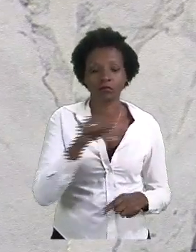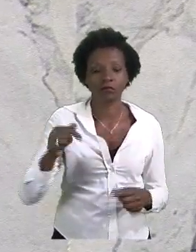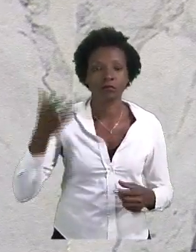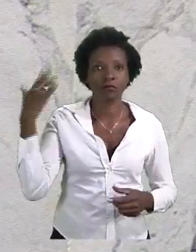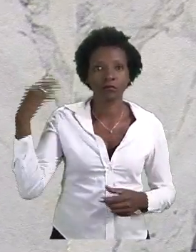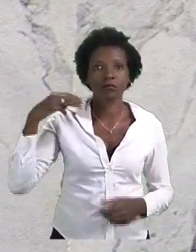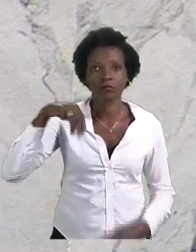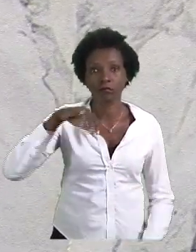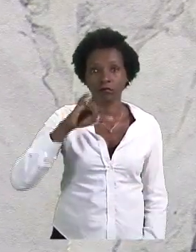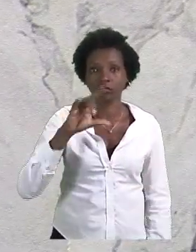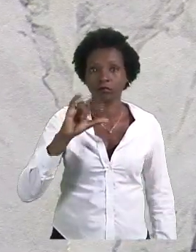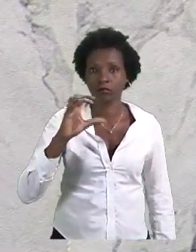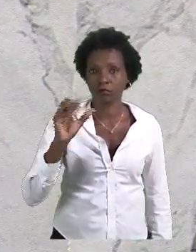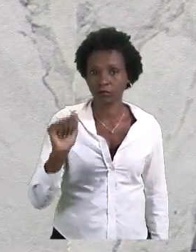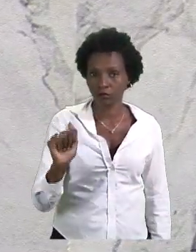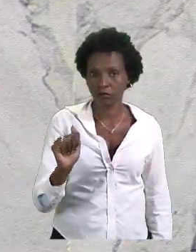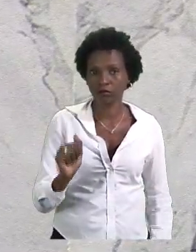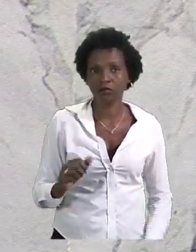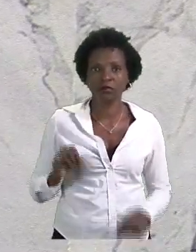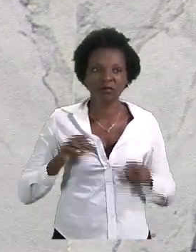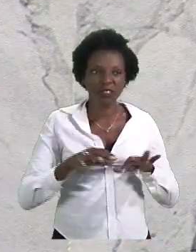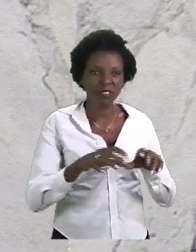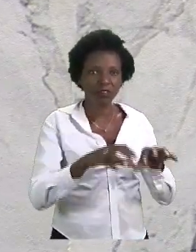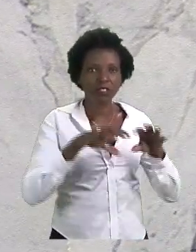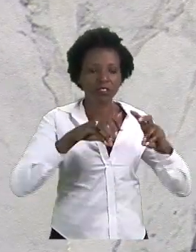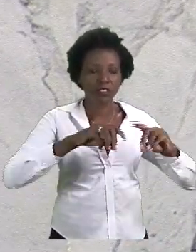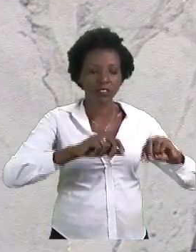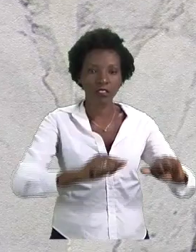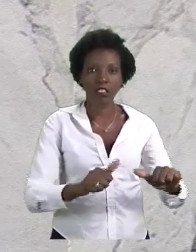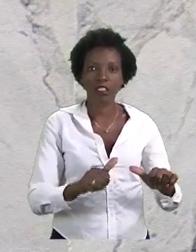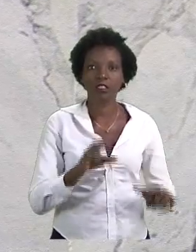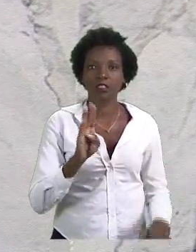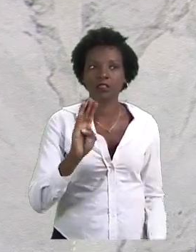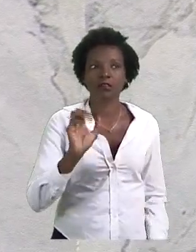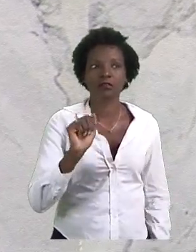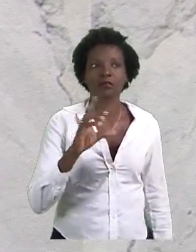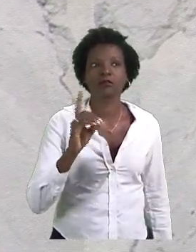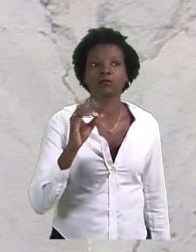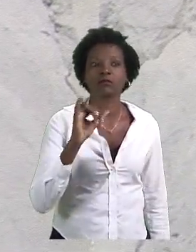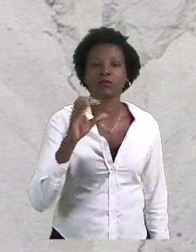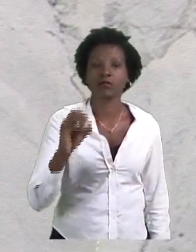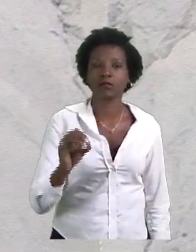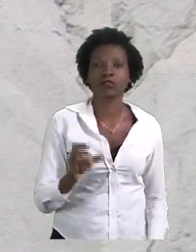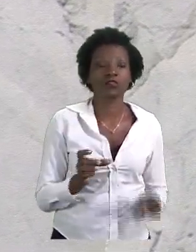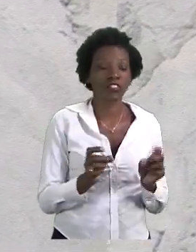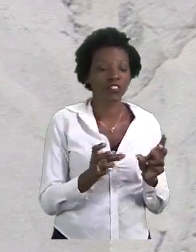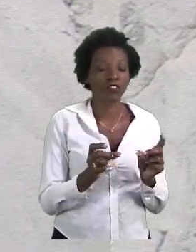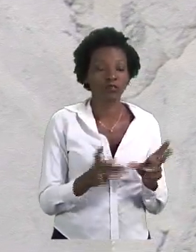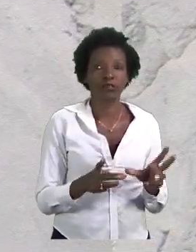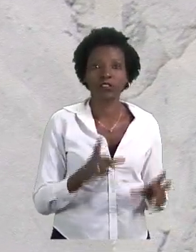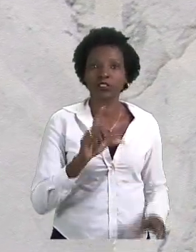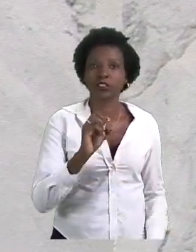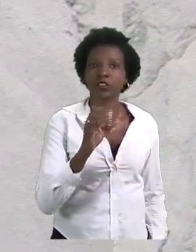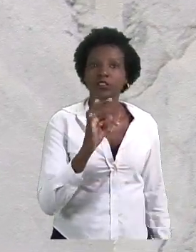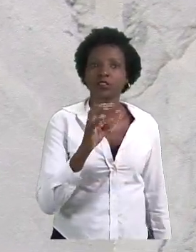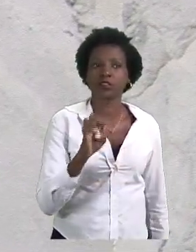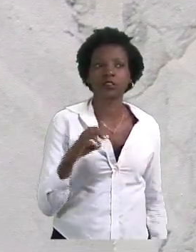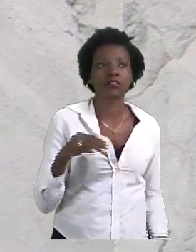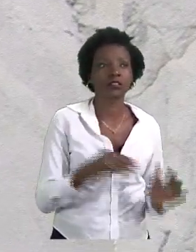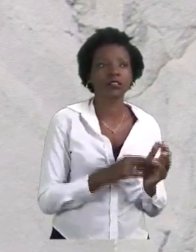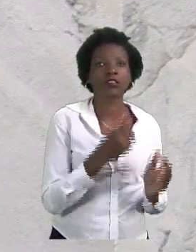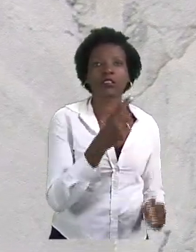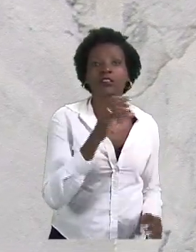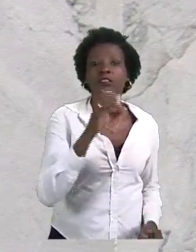parques e terrenos baldios e vendem a posse dos lotes por até R$100 mil. Isso acontece no Rio de Janeiro